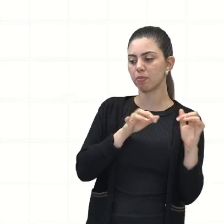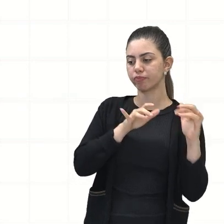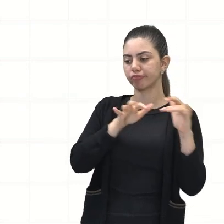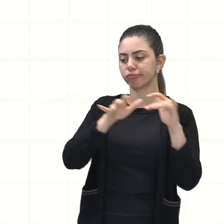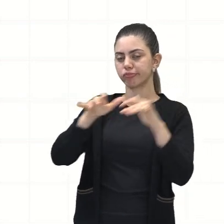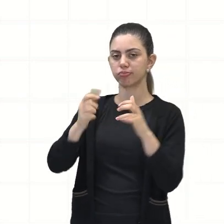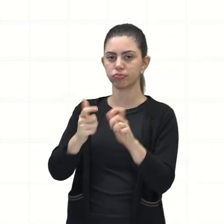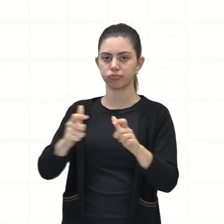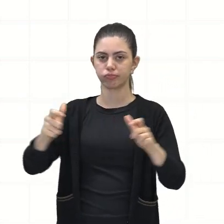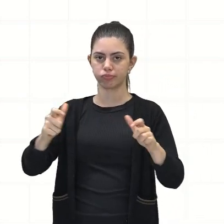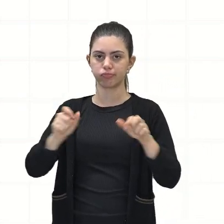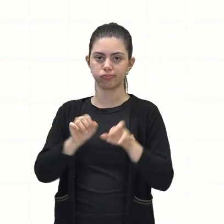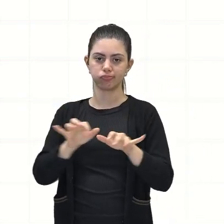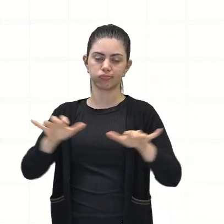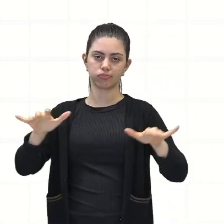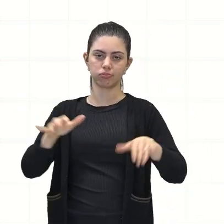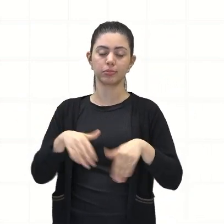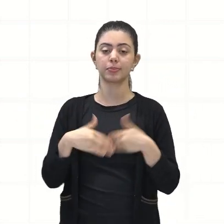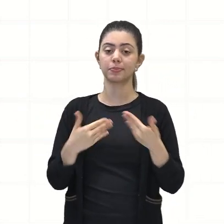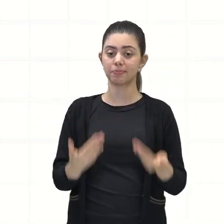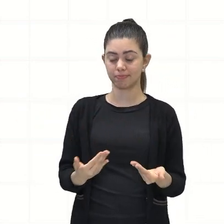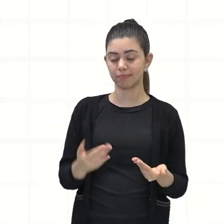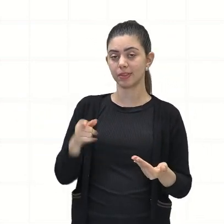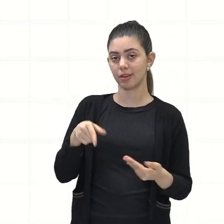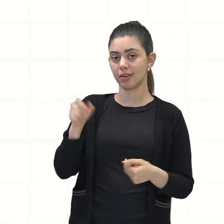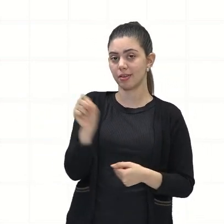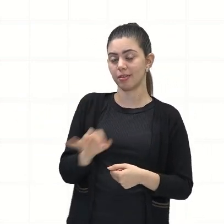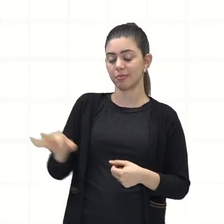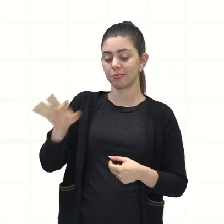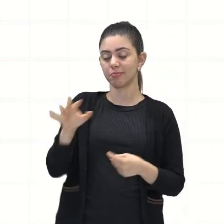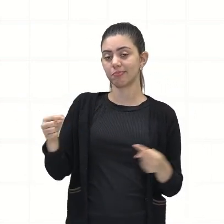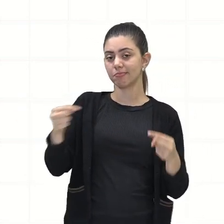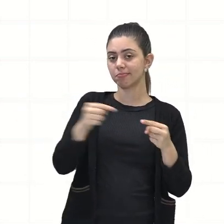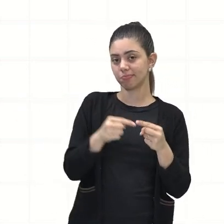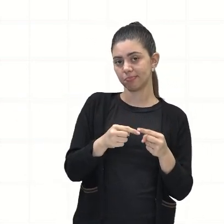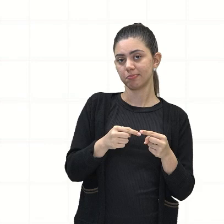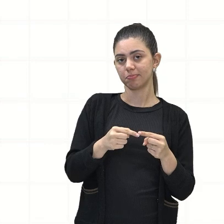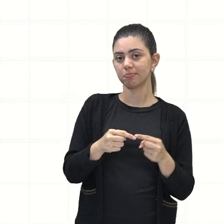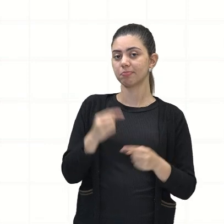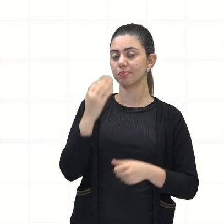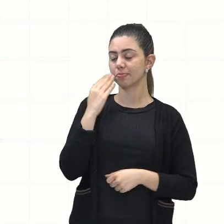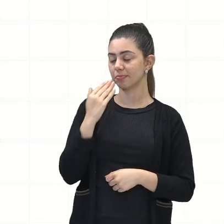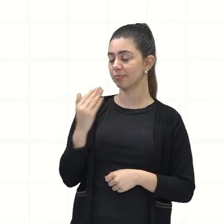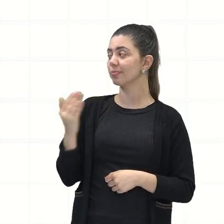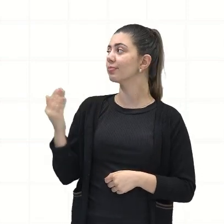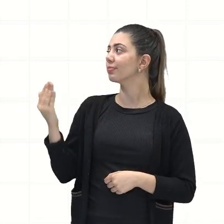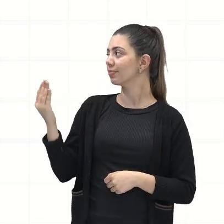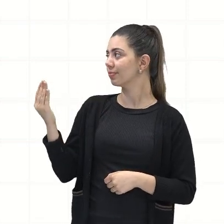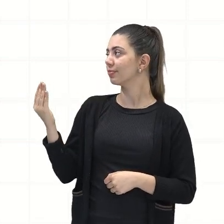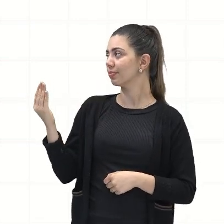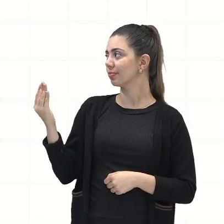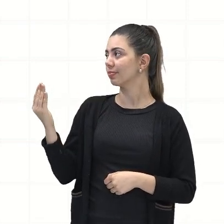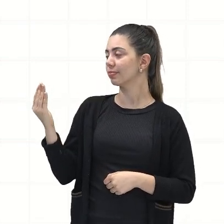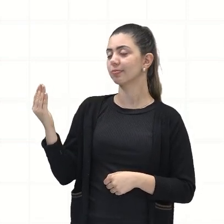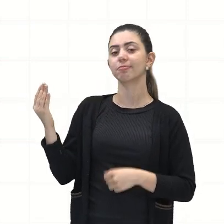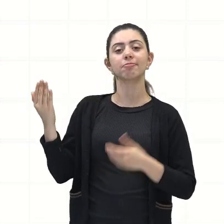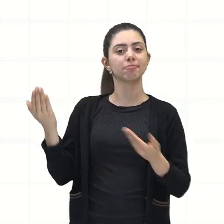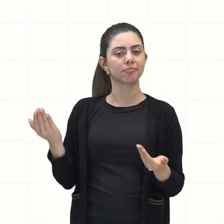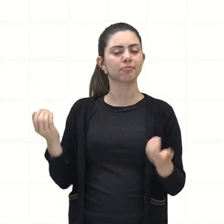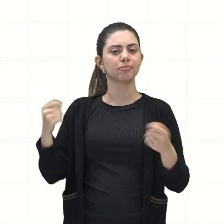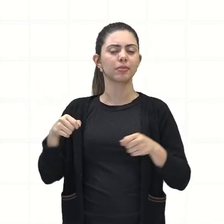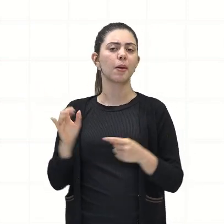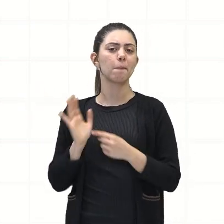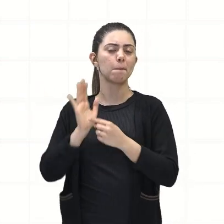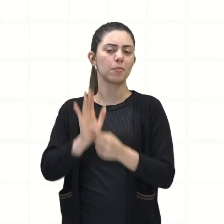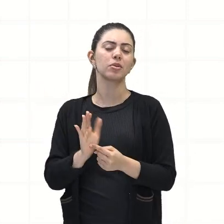Oceano Pacífico. Então, essa é uma imagem aqui que retrata justamente esse